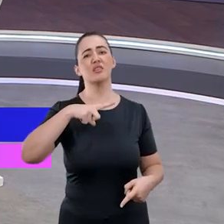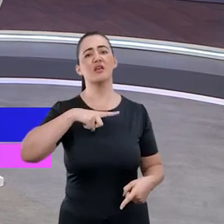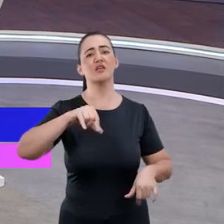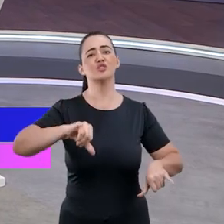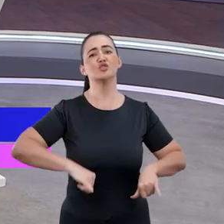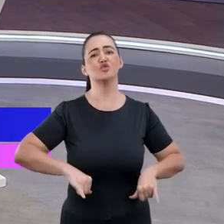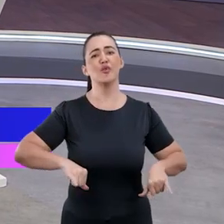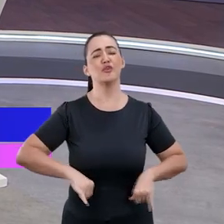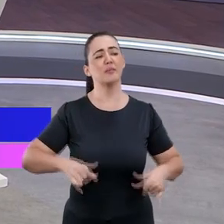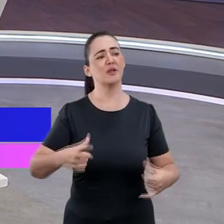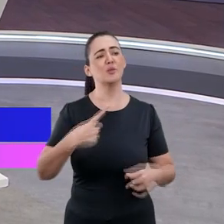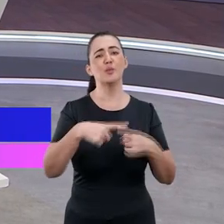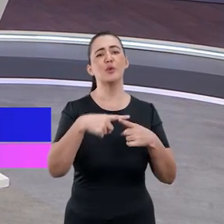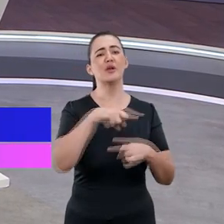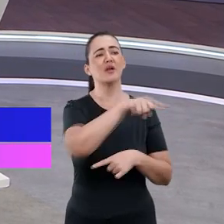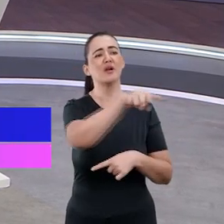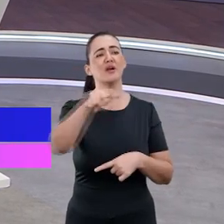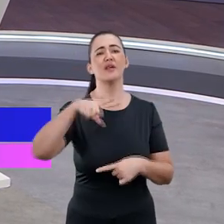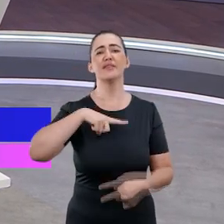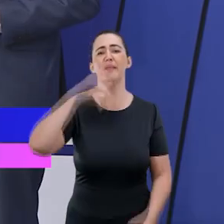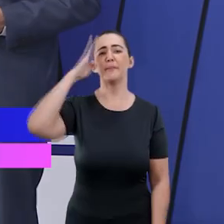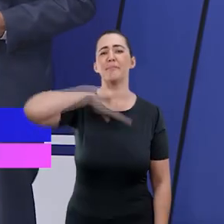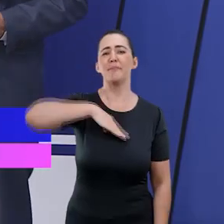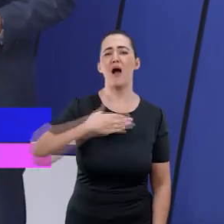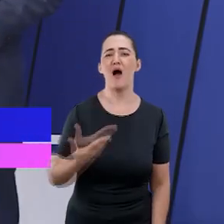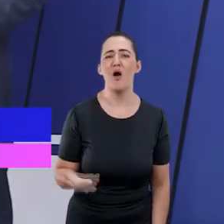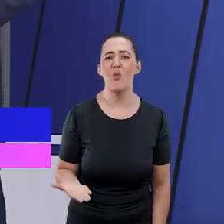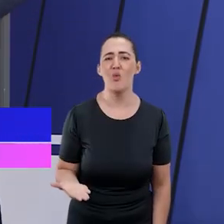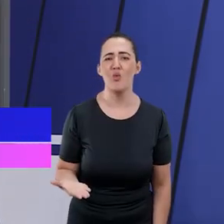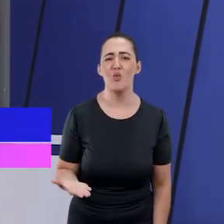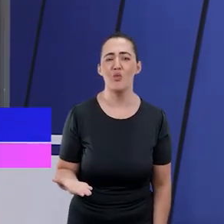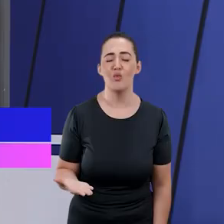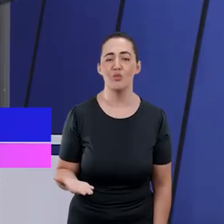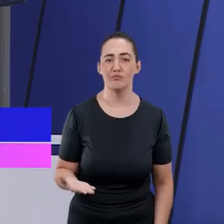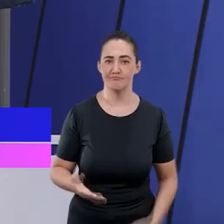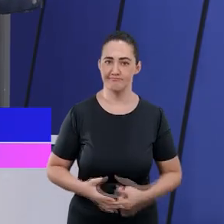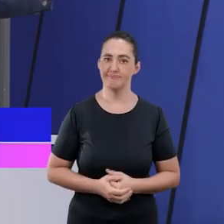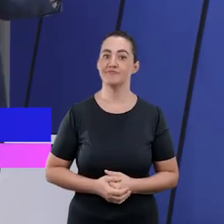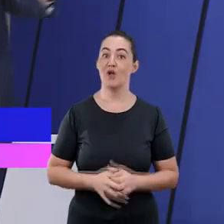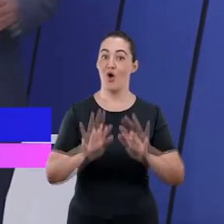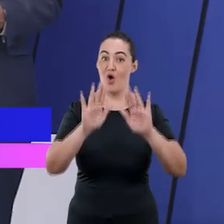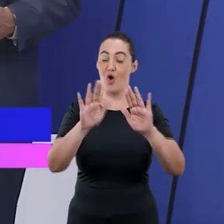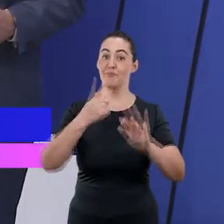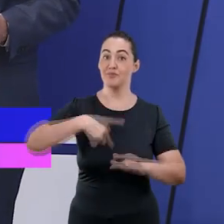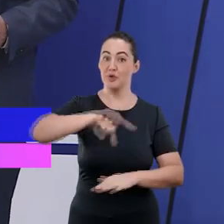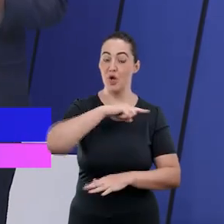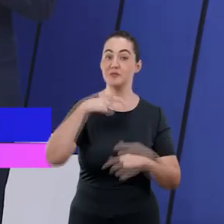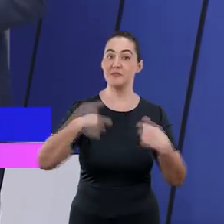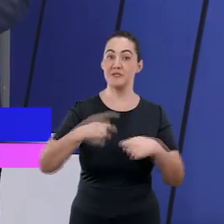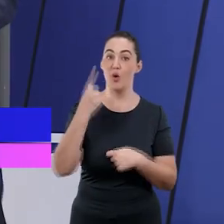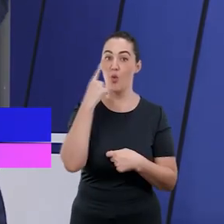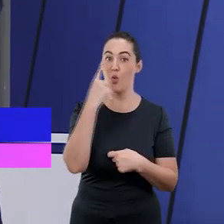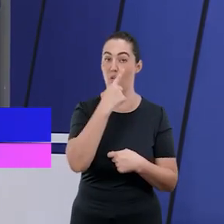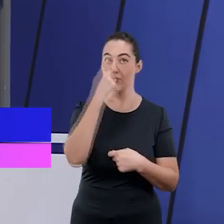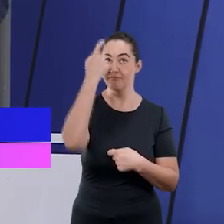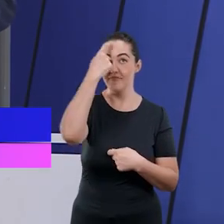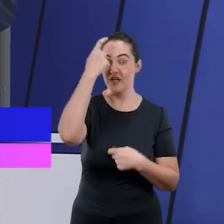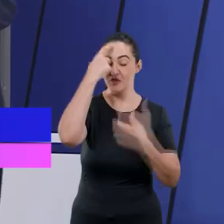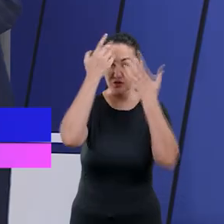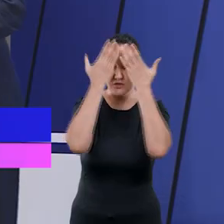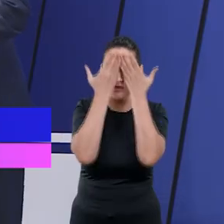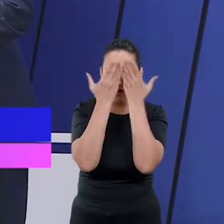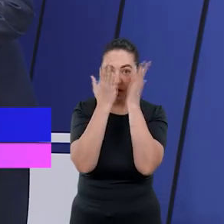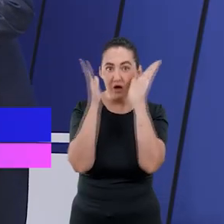há tanto mal nesse mundo? Temos que ampliar um pouco a nossa visão, o nosso conhecimento,